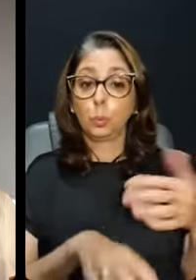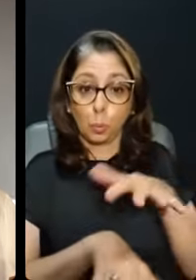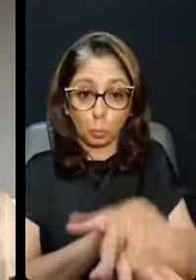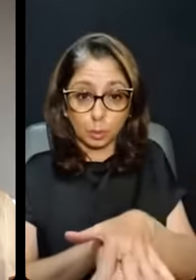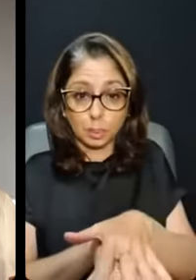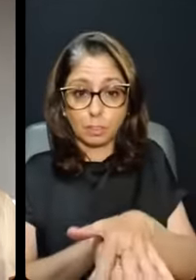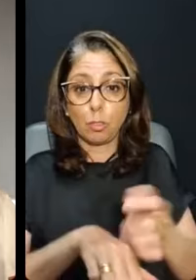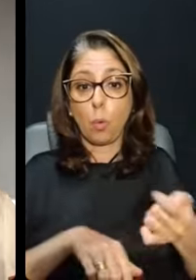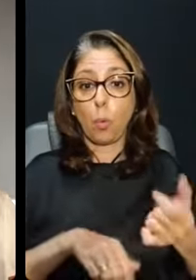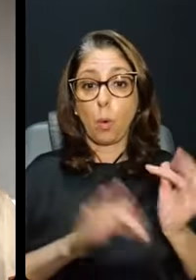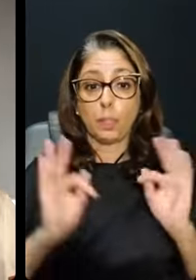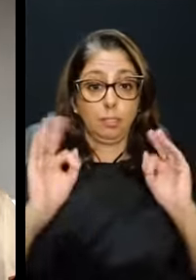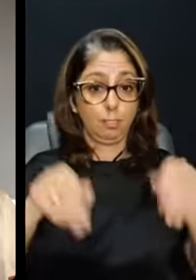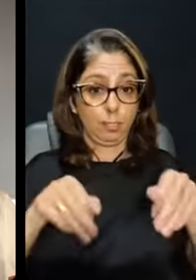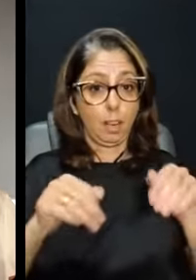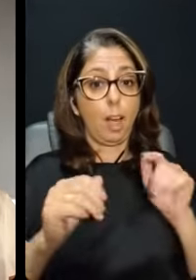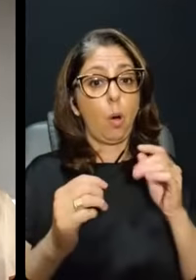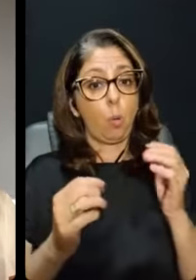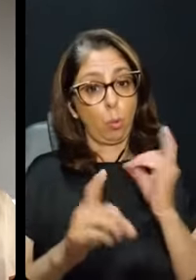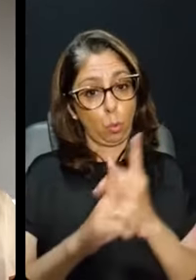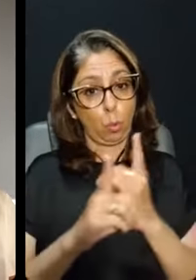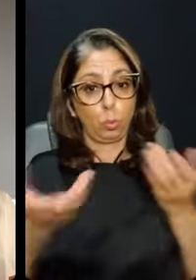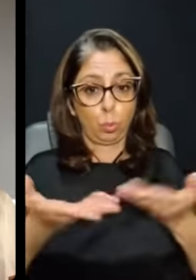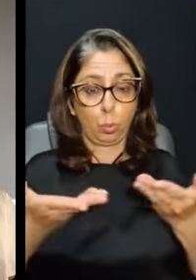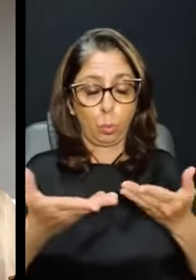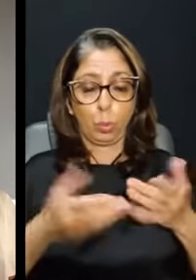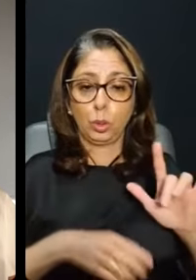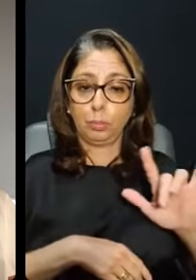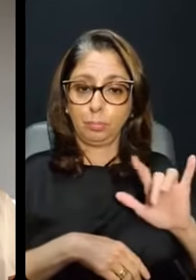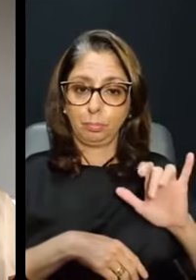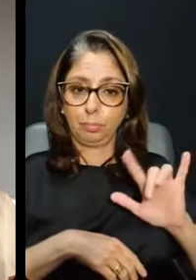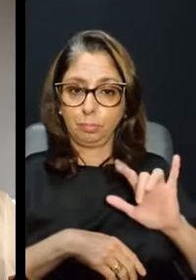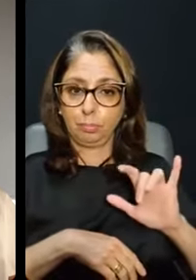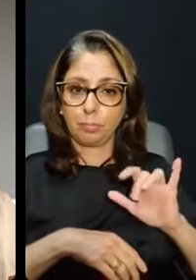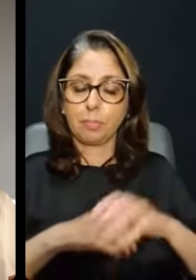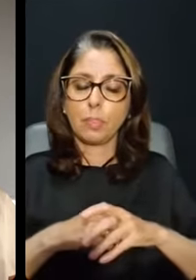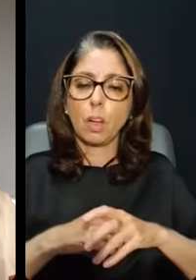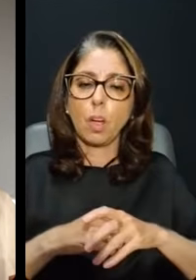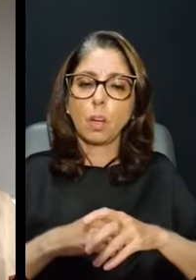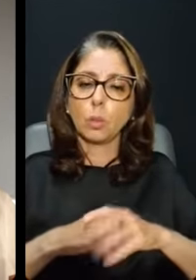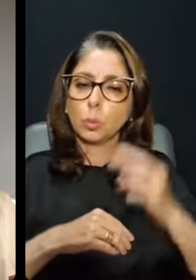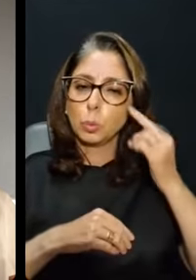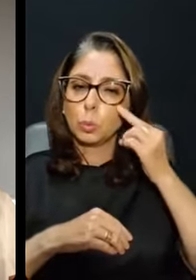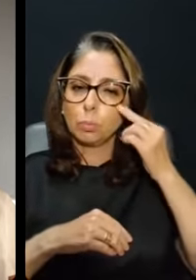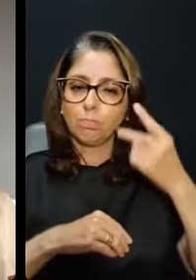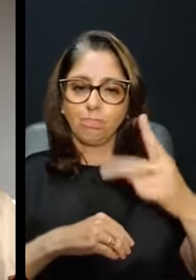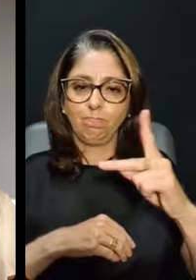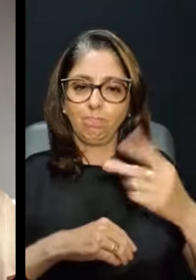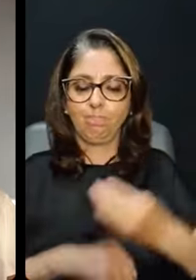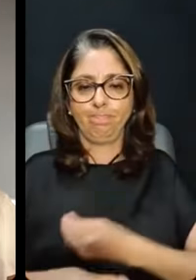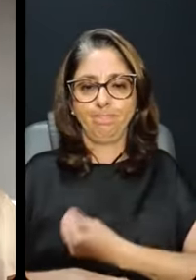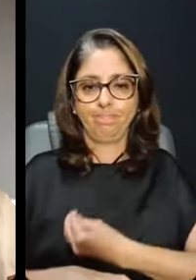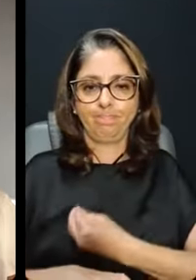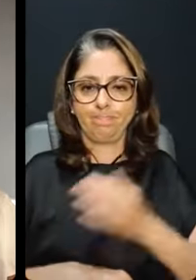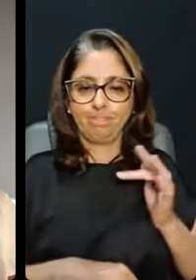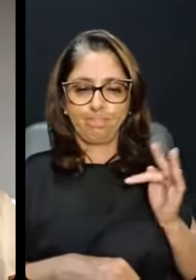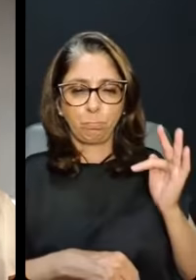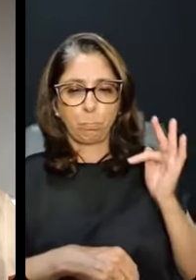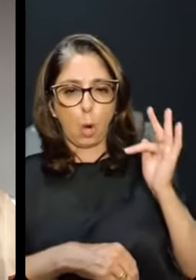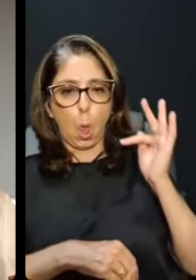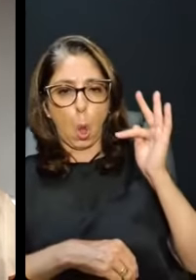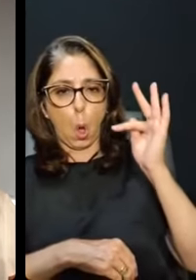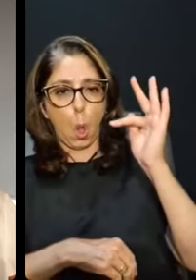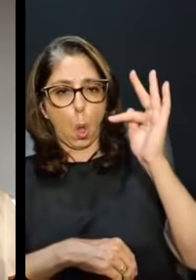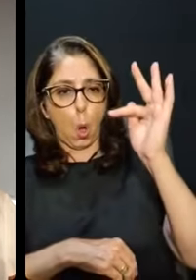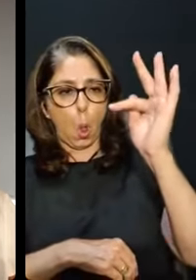papo aqui, sobre a tua visão de futuro, né? Qual é o seu sonho quando você fala assim, de trabalhar